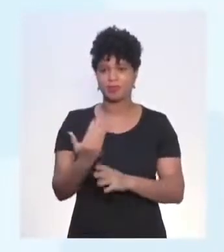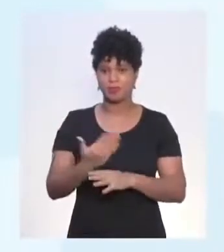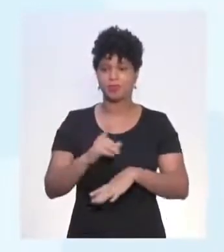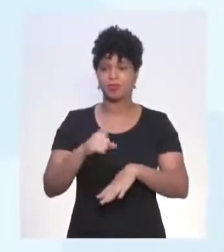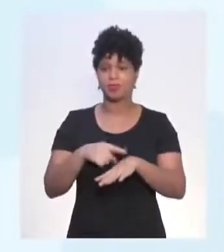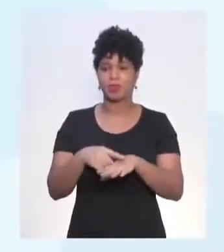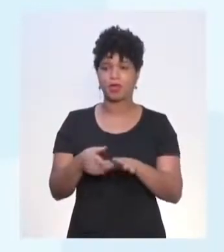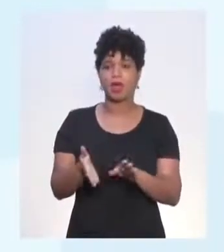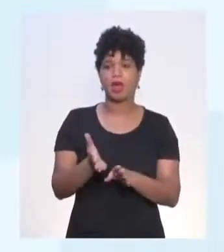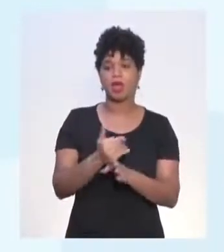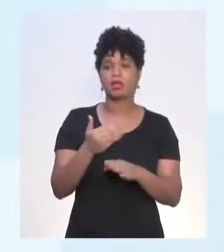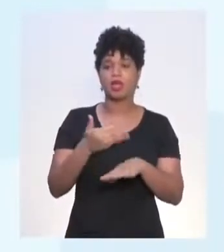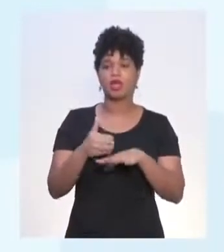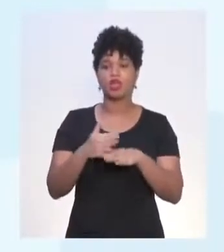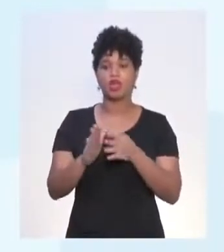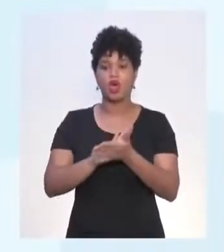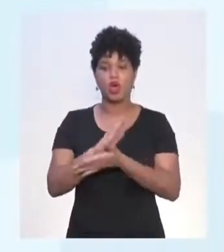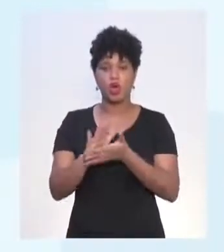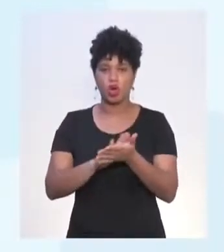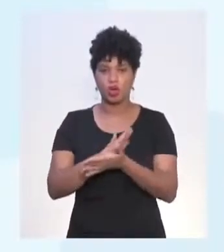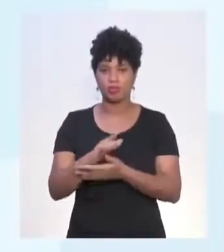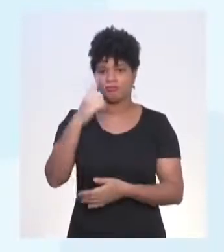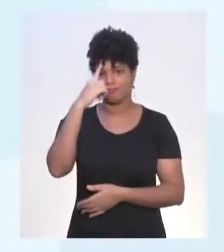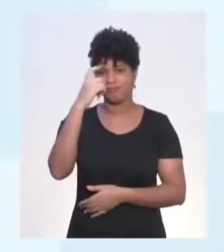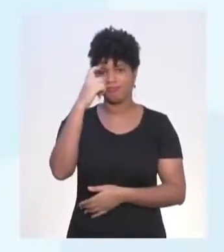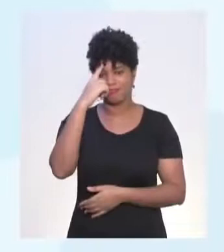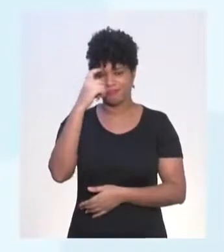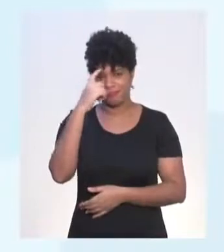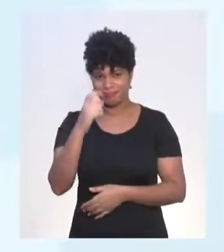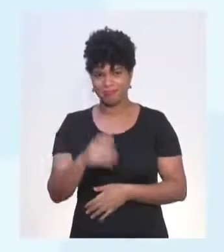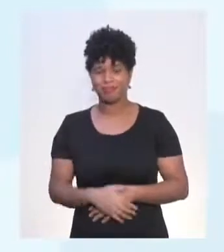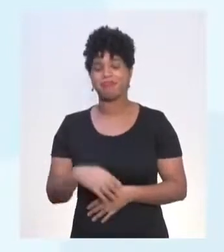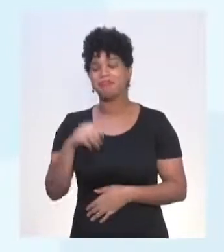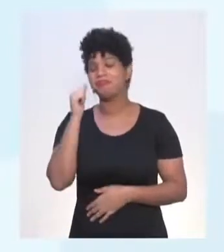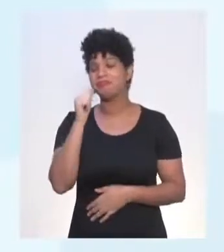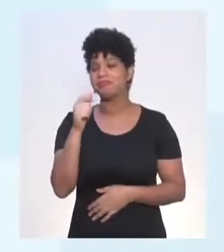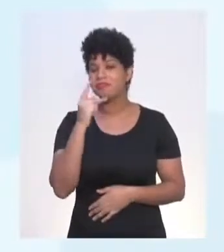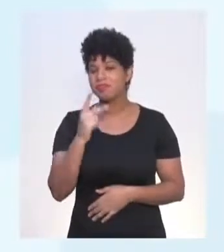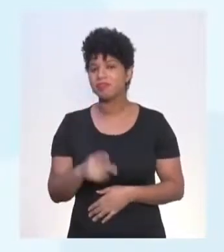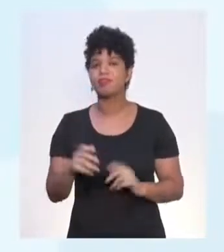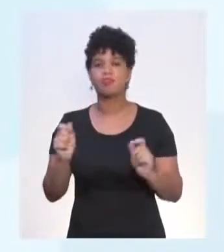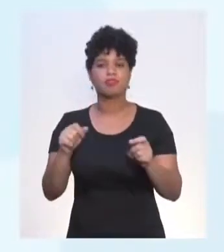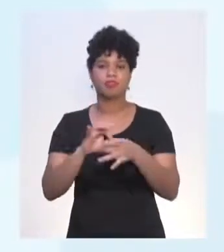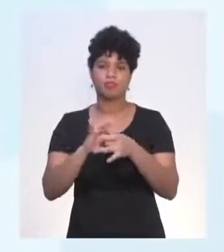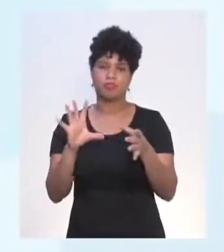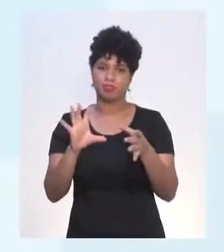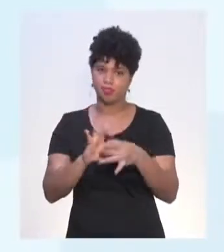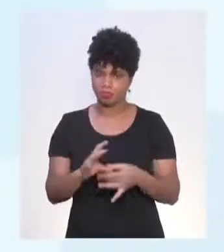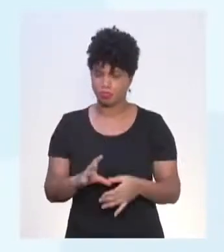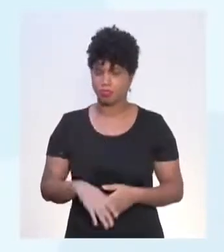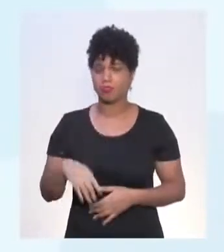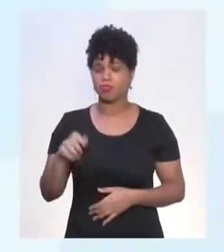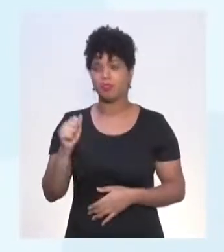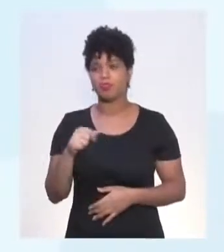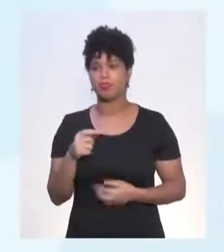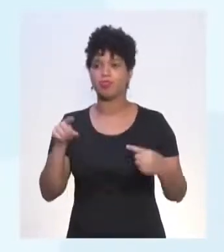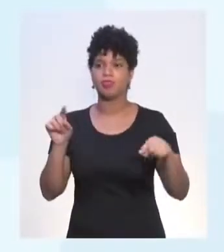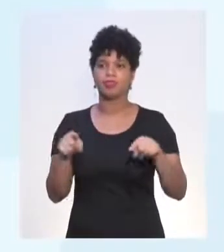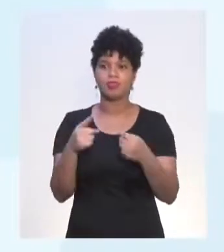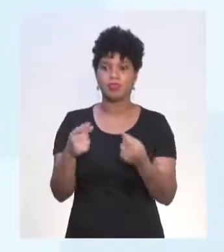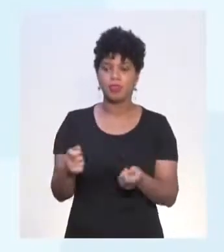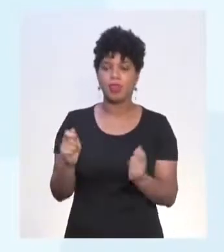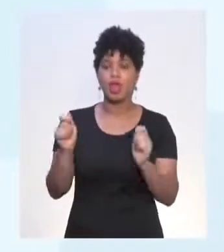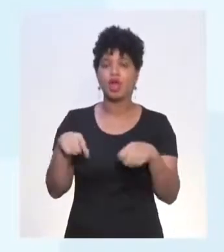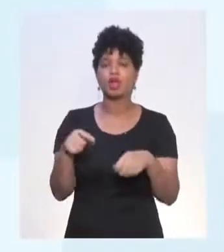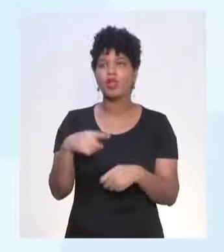preparo antecipado ação inventado na hora que ele disse a professora com que estiver disponível improvisação musical é a